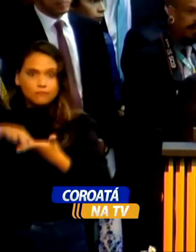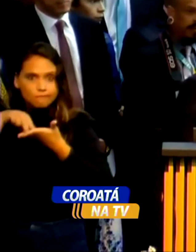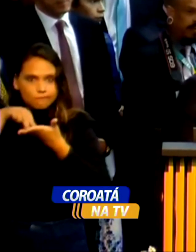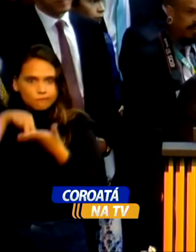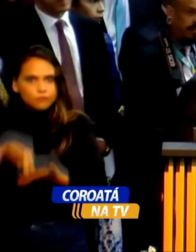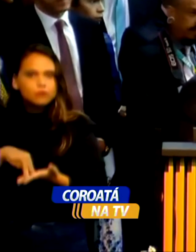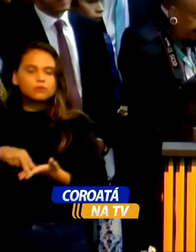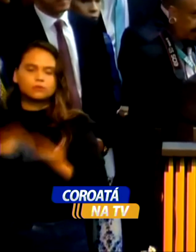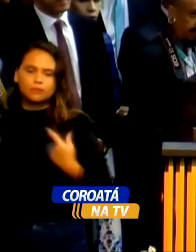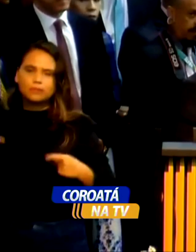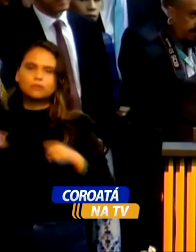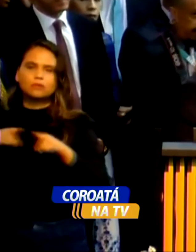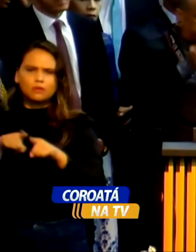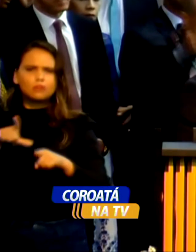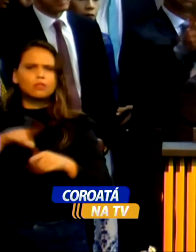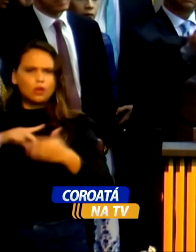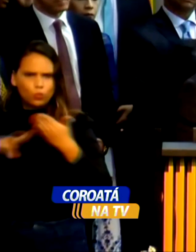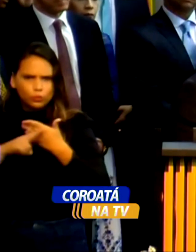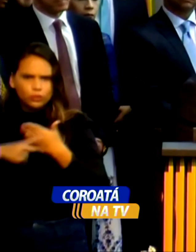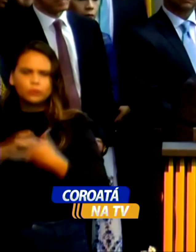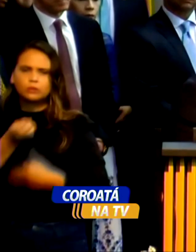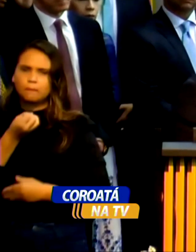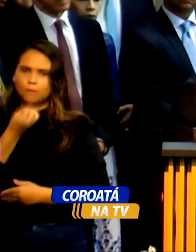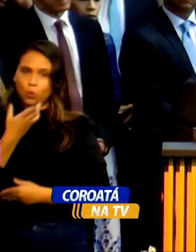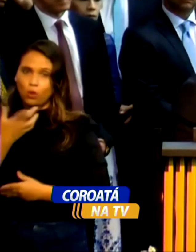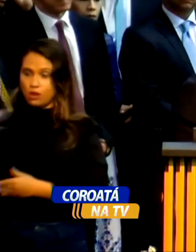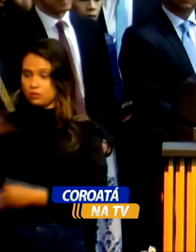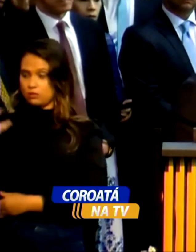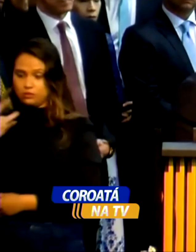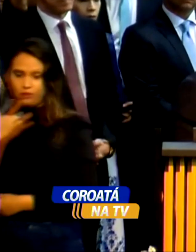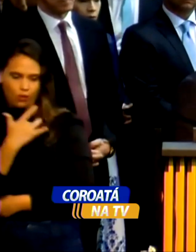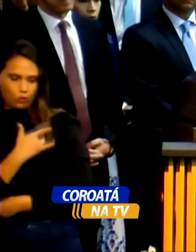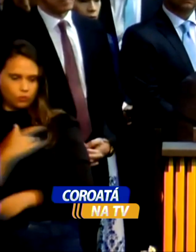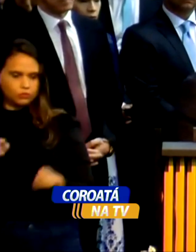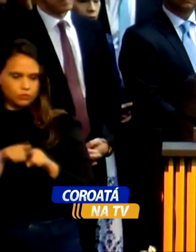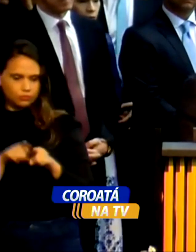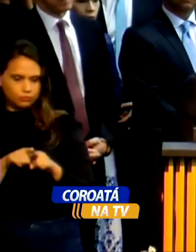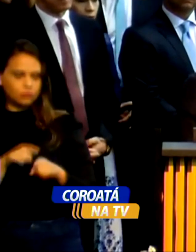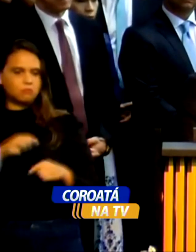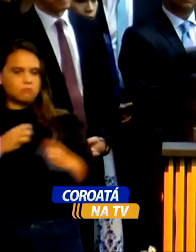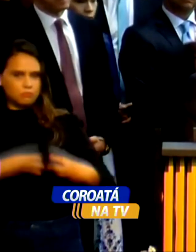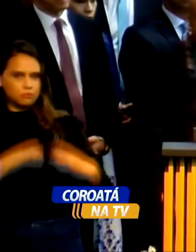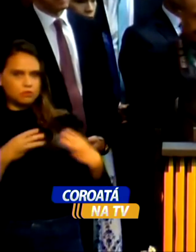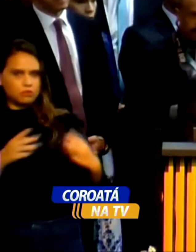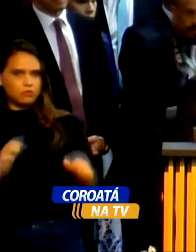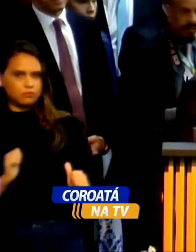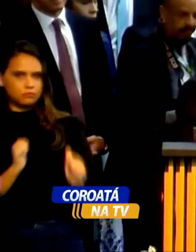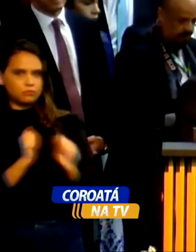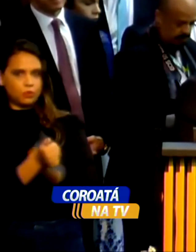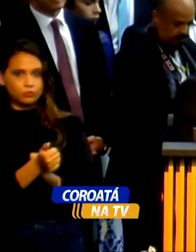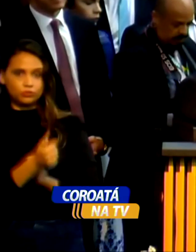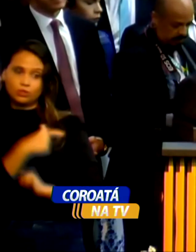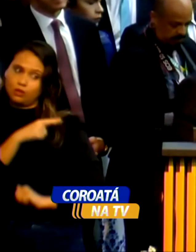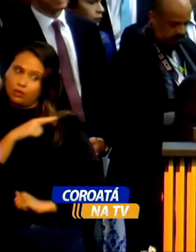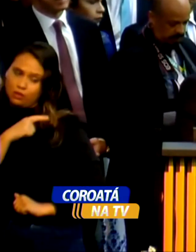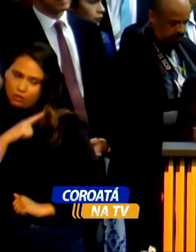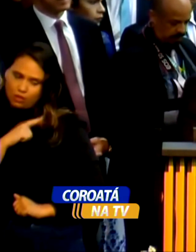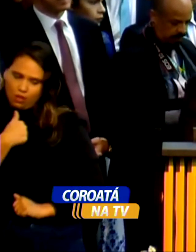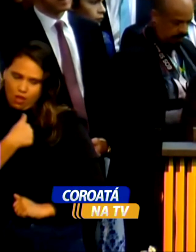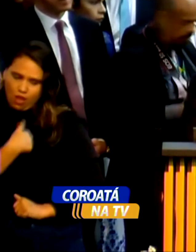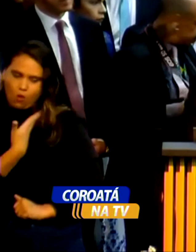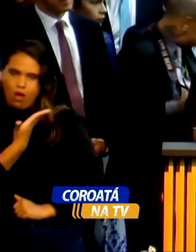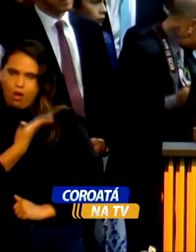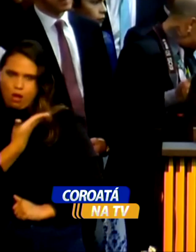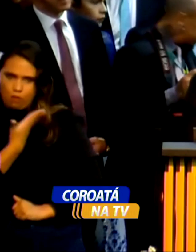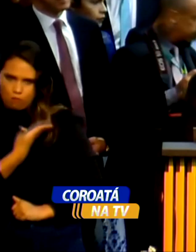uma parceira que renda frutos entre a saúde e o Ministério do Esporte muito bem aí um pouquinho do pronunciamento André